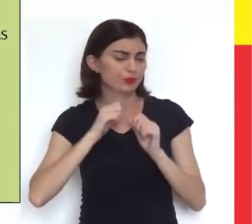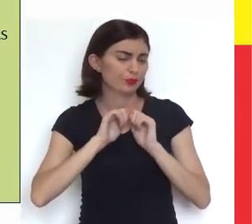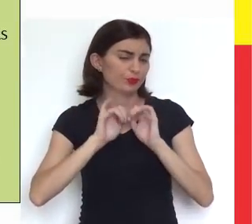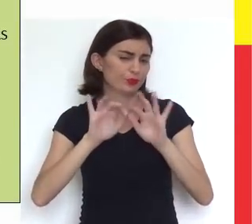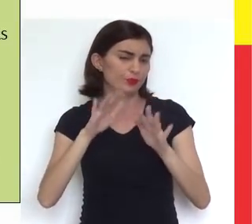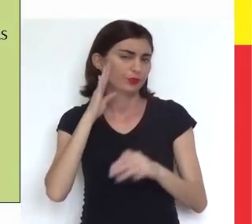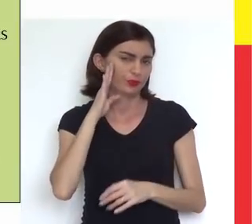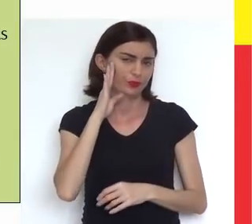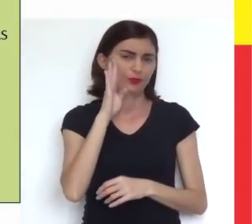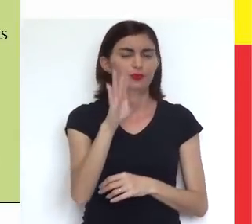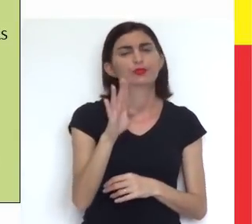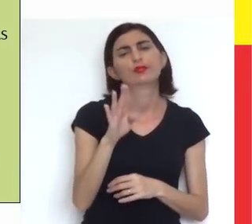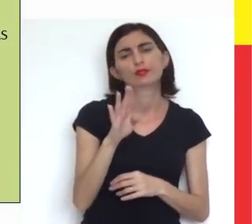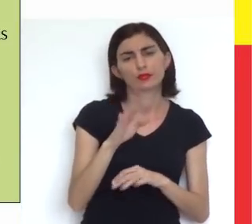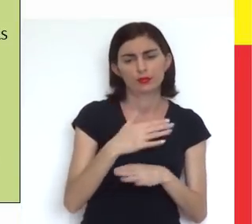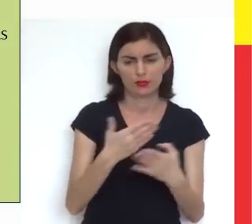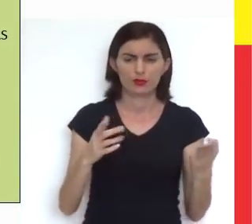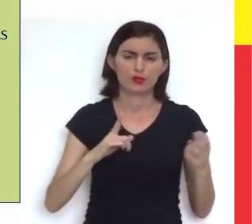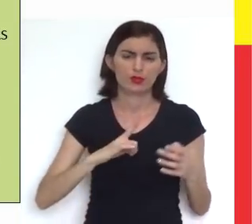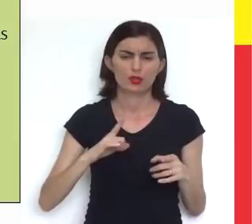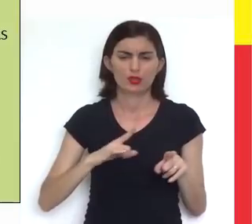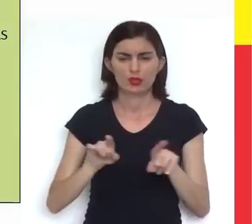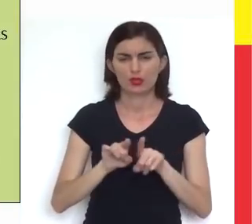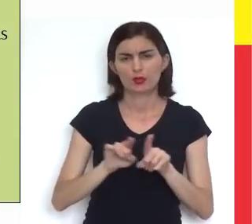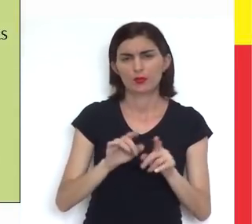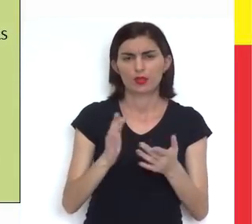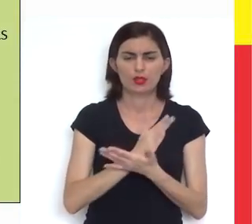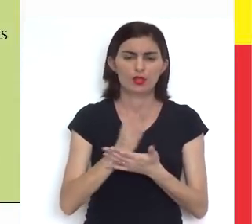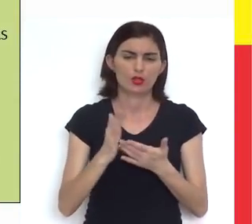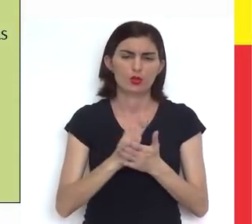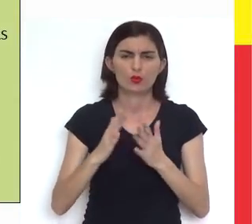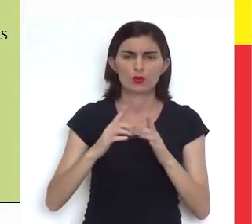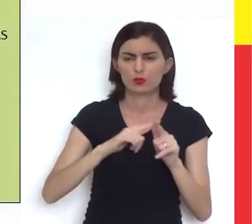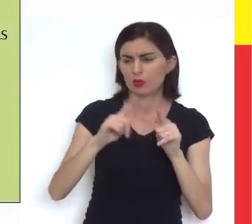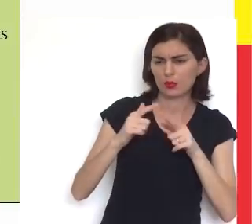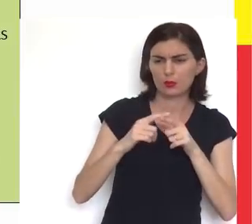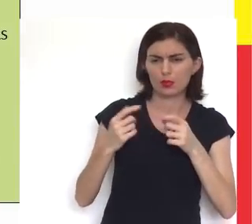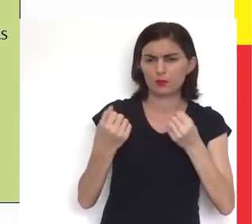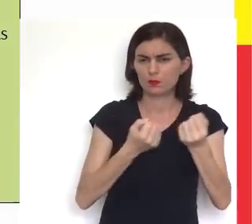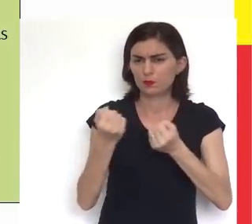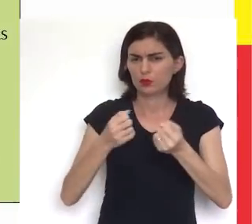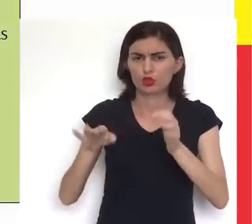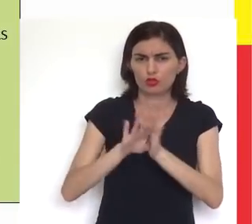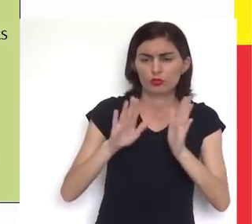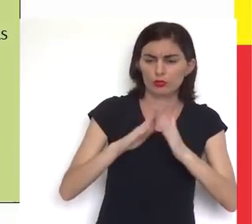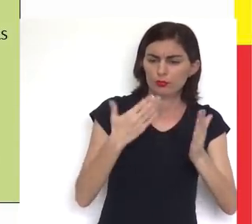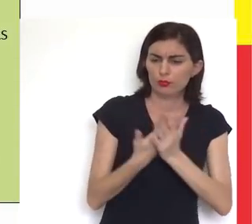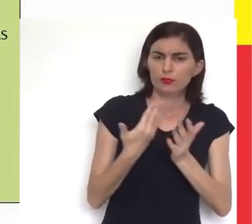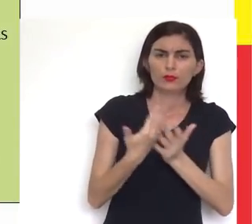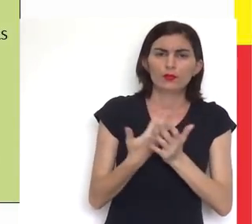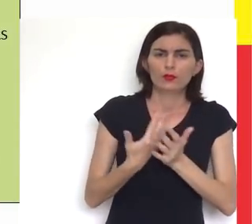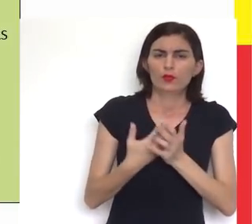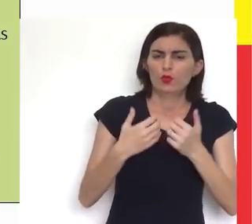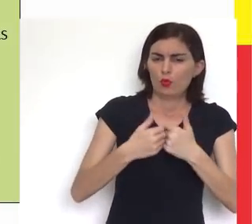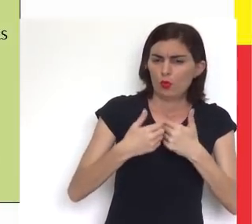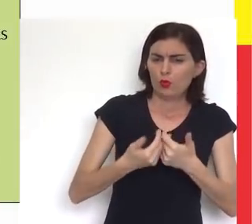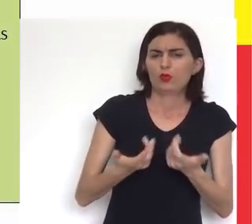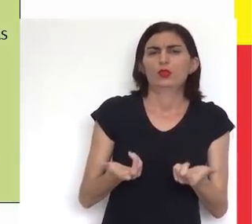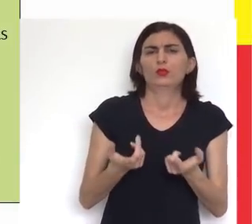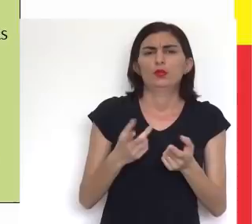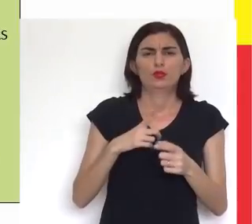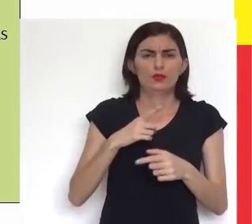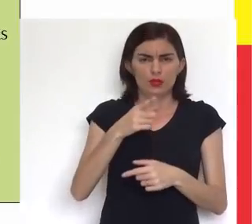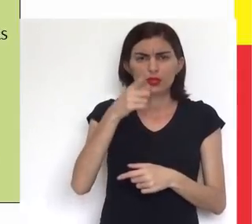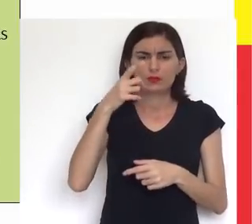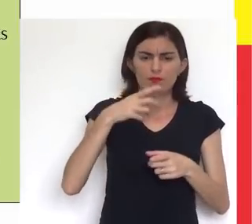uma das principais, tá? A gente vai ter também alguns congestionamentos no trânsito. Você, para chegar na escola, que pega transporte